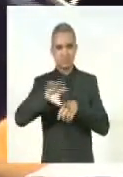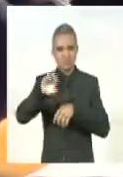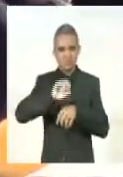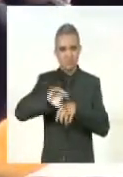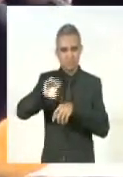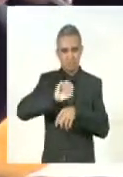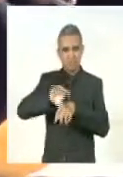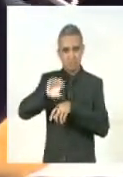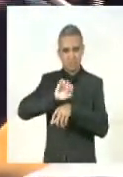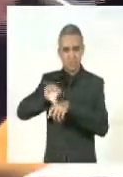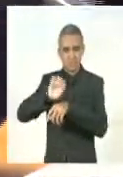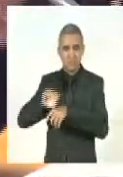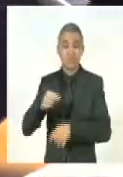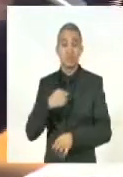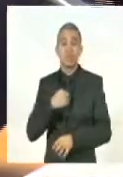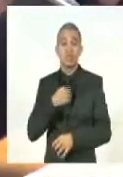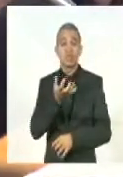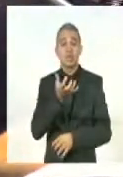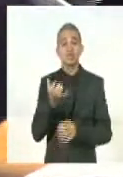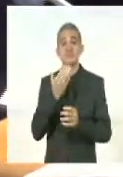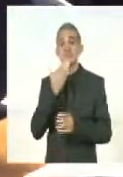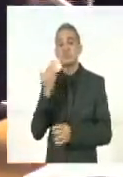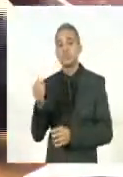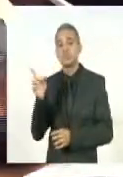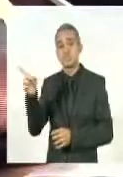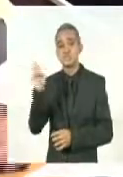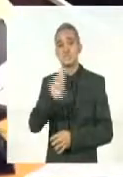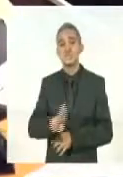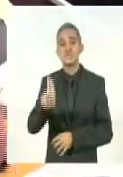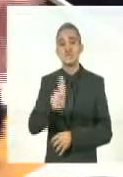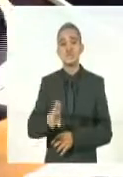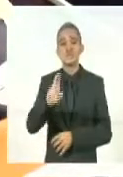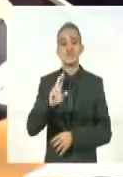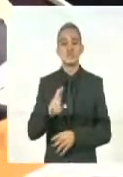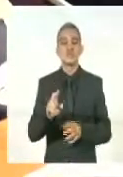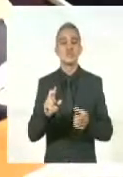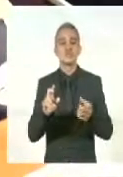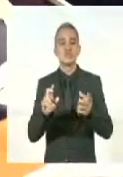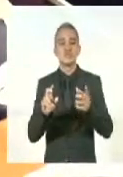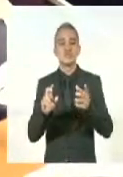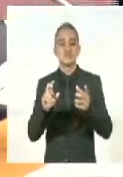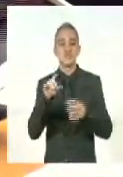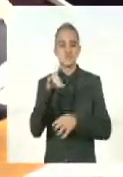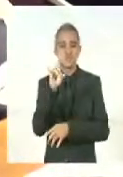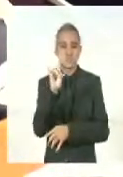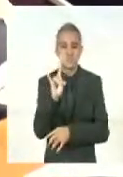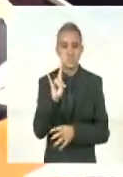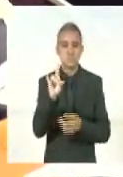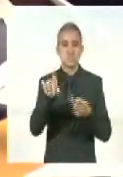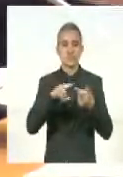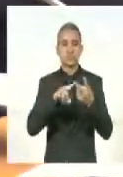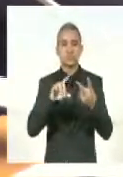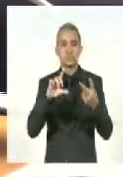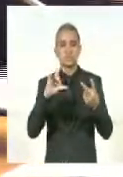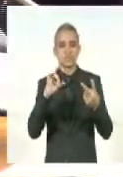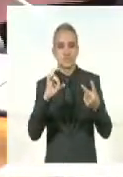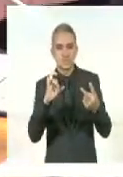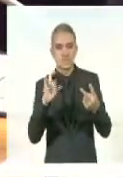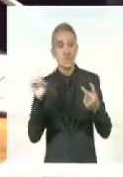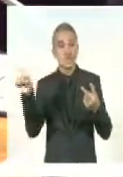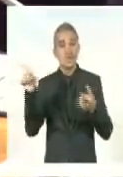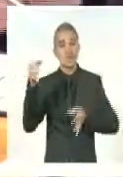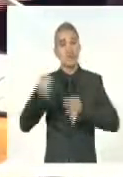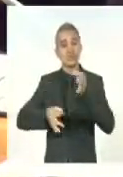ele, que usasse o Twitter, nem como governador, mas como jurista que jurista, é. Ele como jurista, que ele me